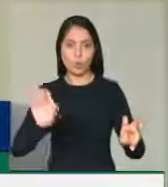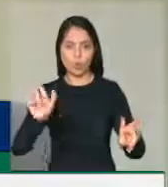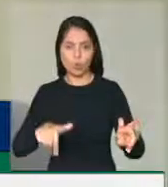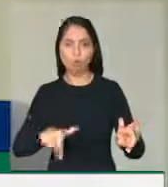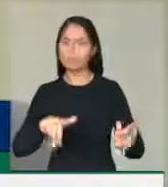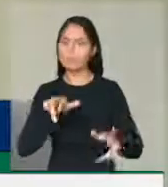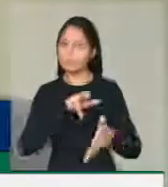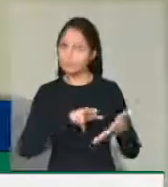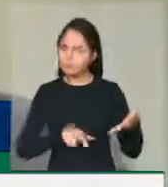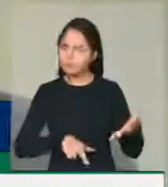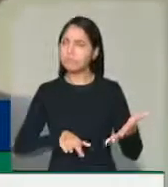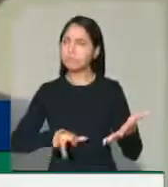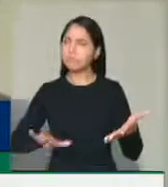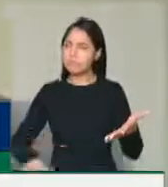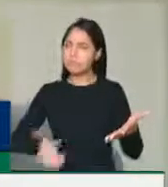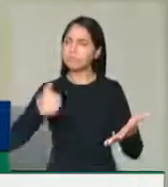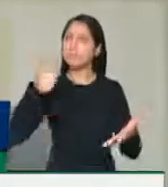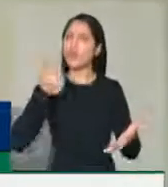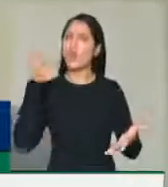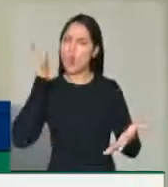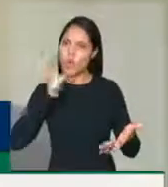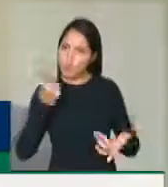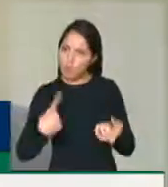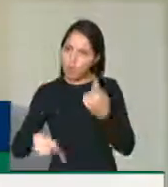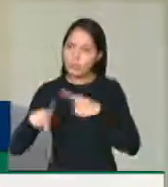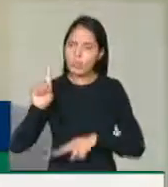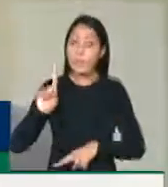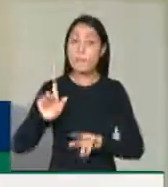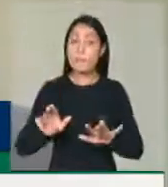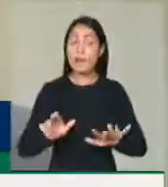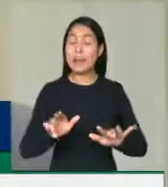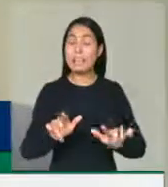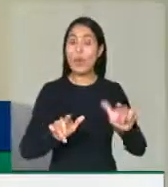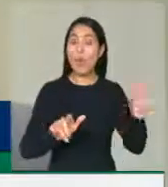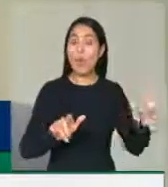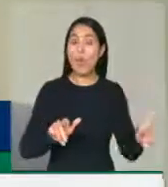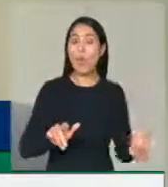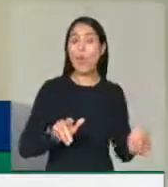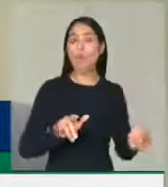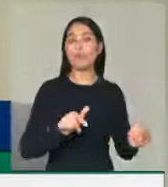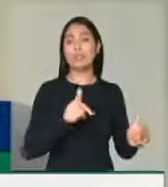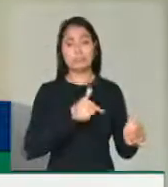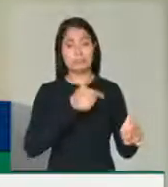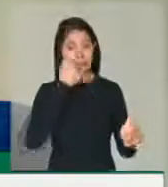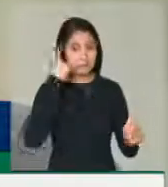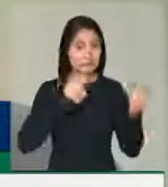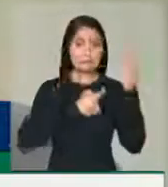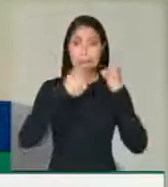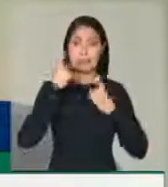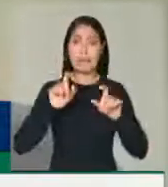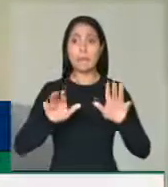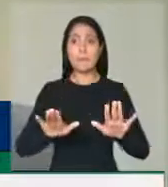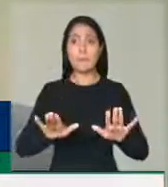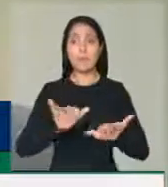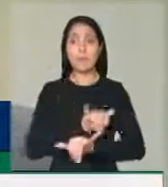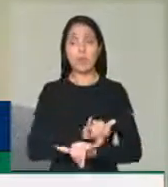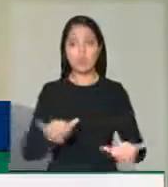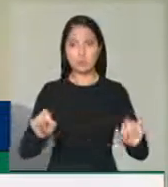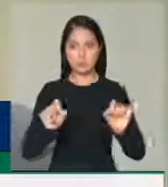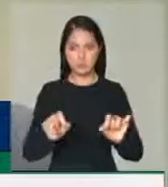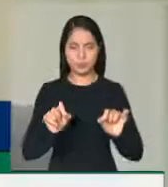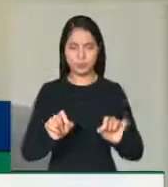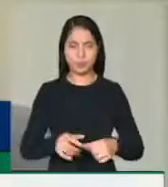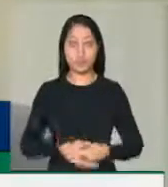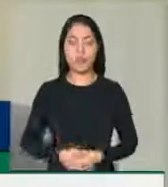o garoto de importante tem alguns outros pontos que nos preocupam mas eu preciso dizer que o deputado do